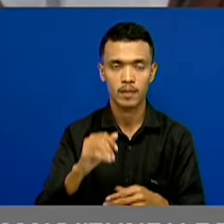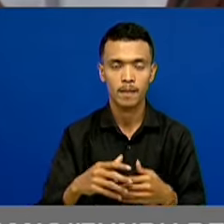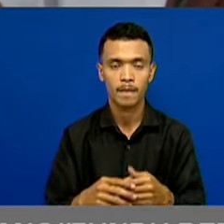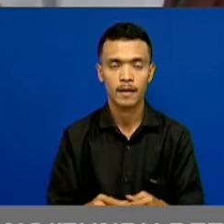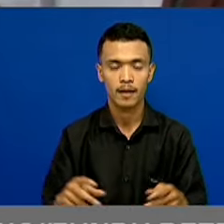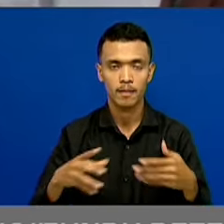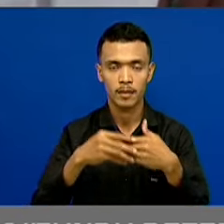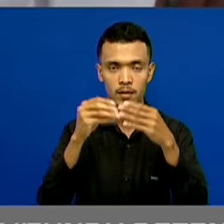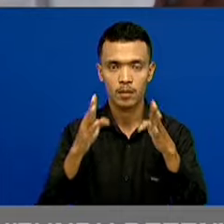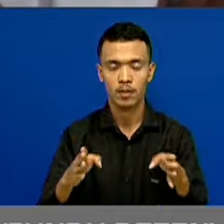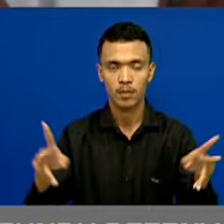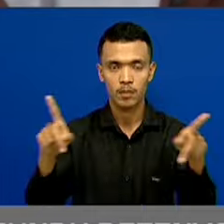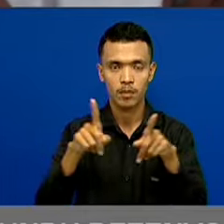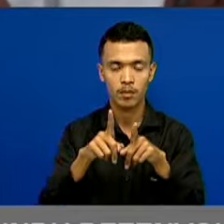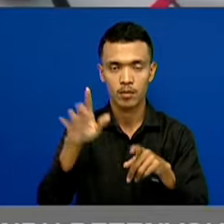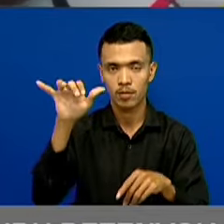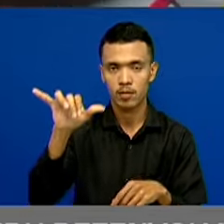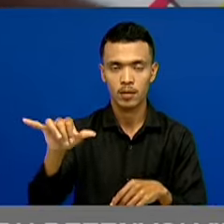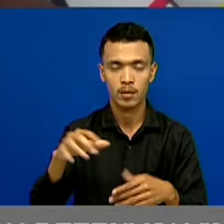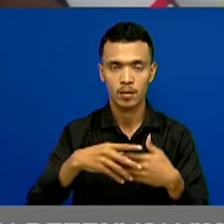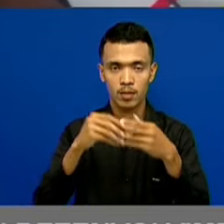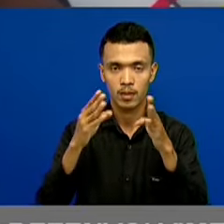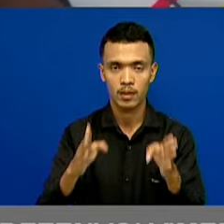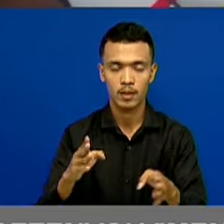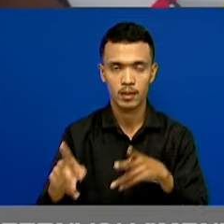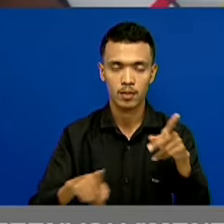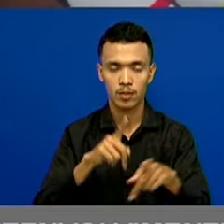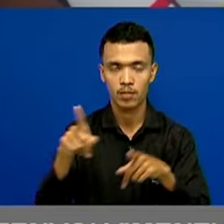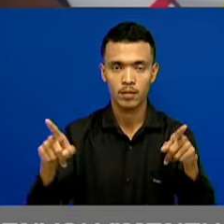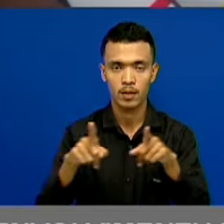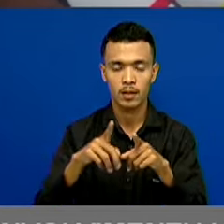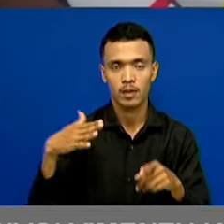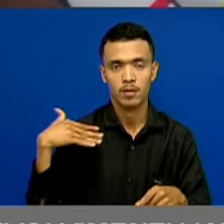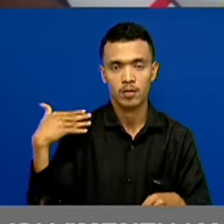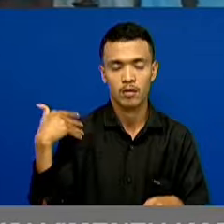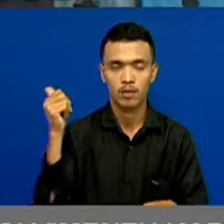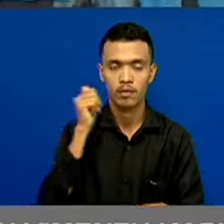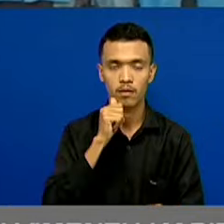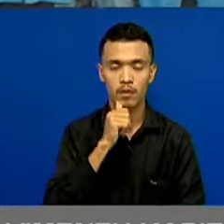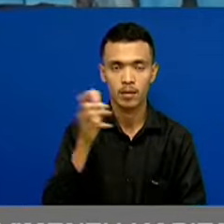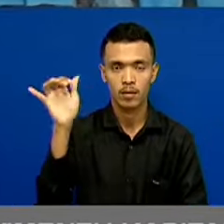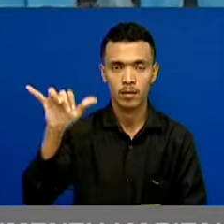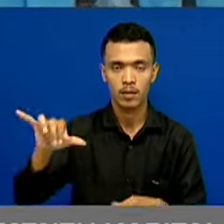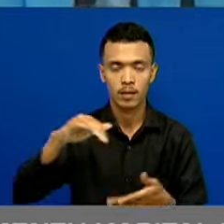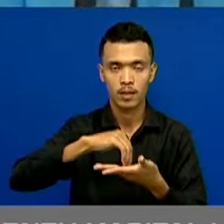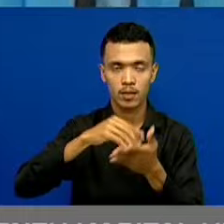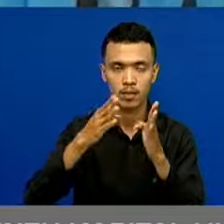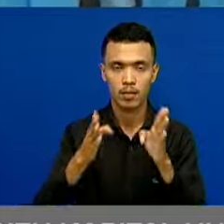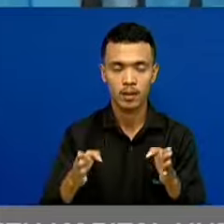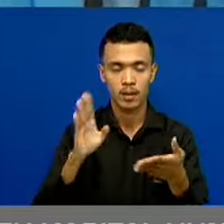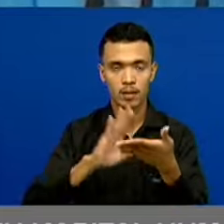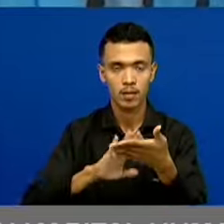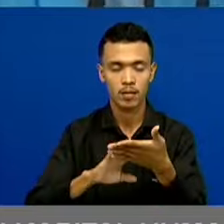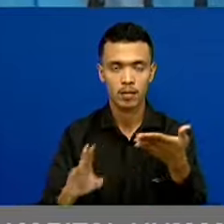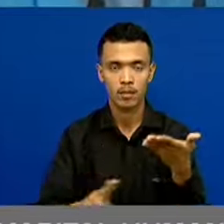do posto administrativo Shira, líder comunitário Shira, comunidade Shira, jovem no feto Shira, estudantes escola na Universidade